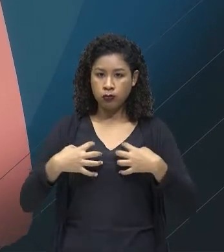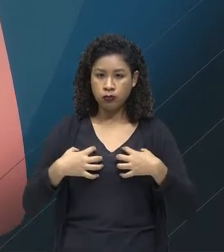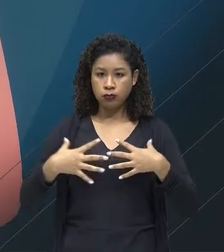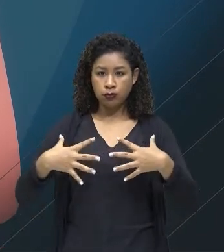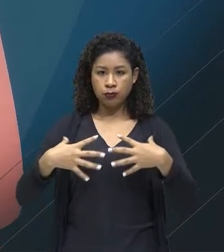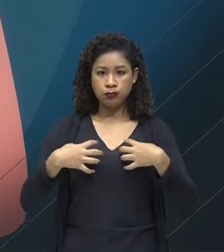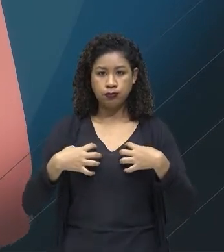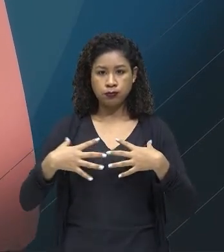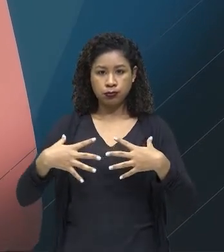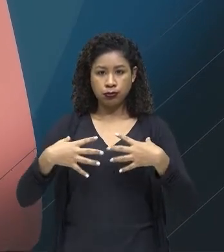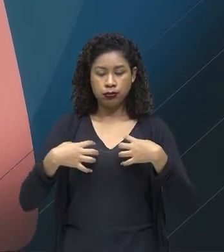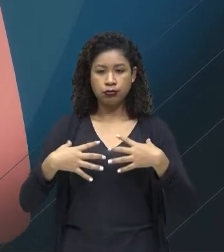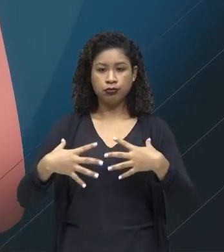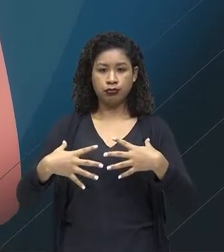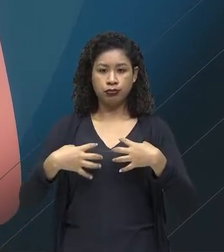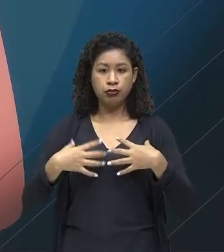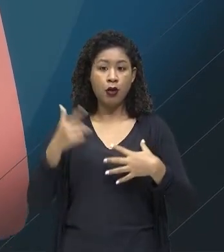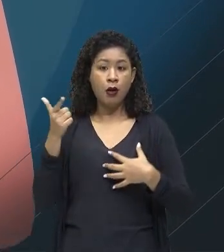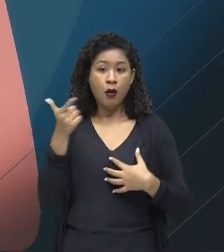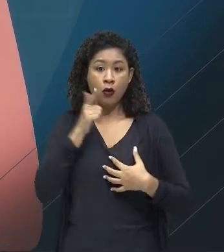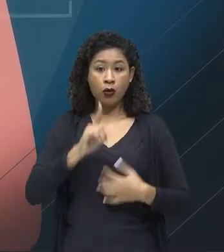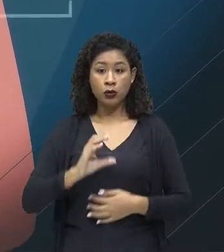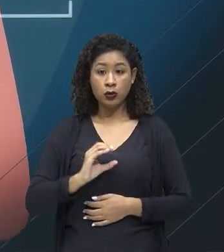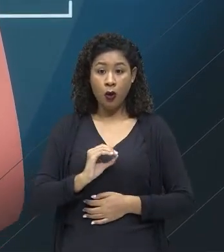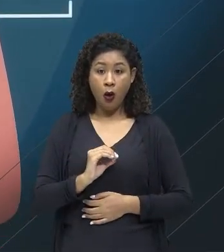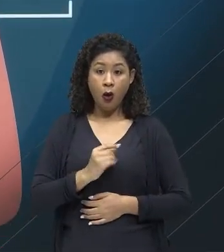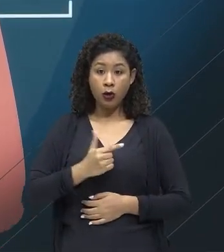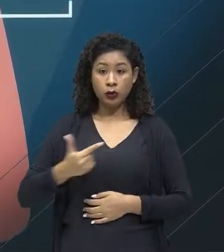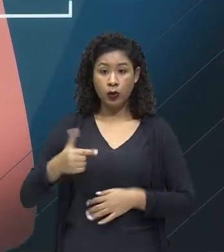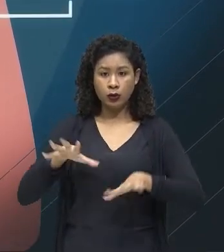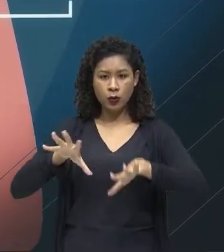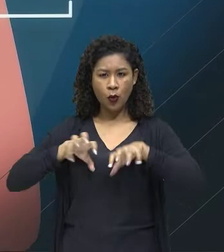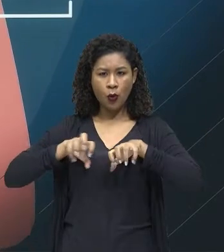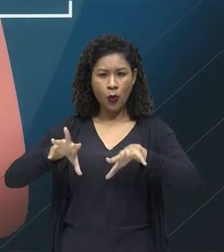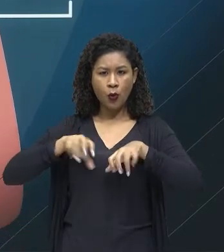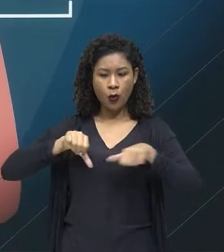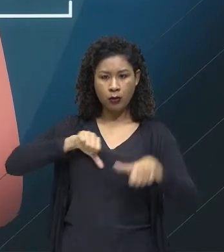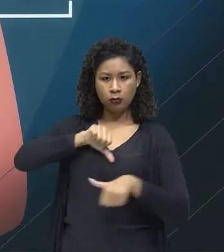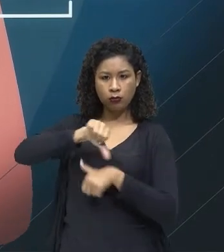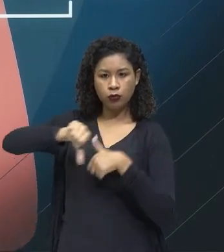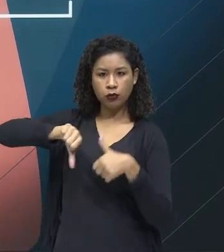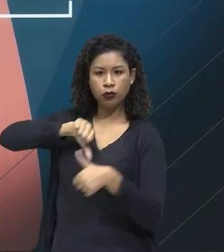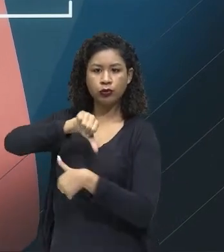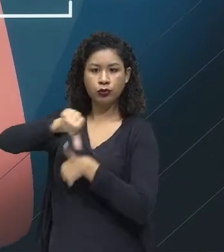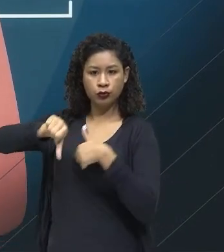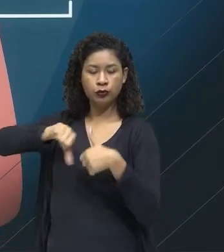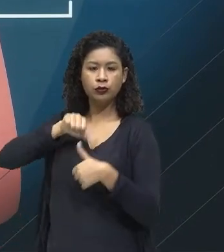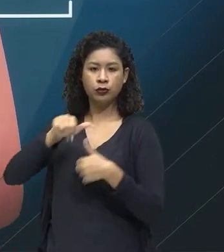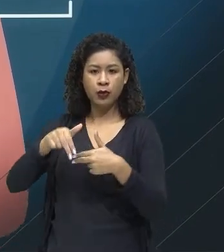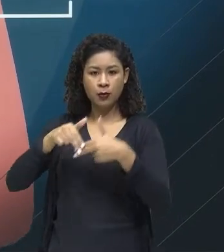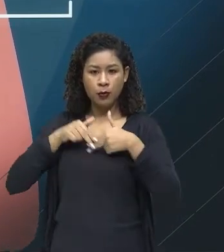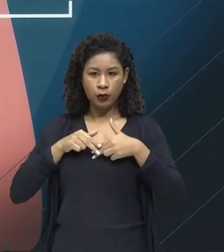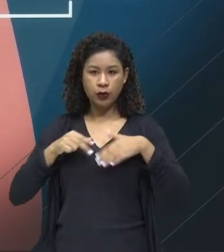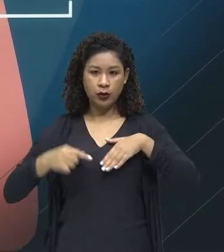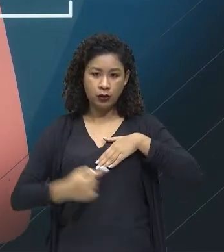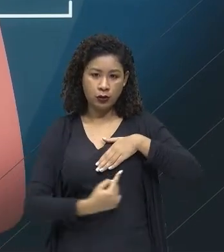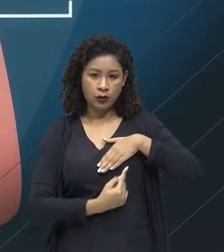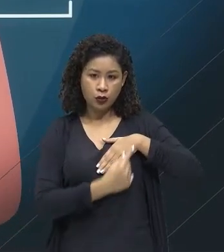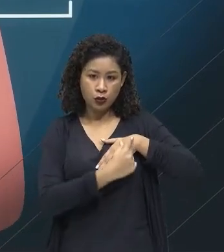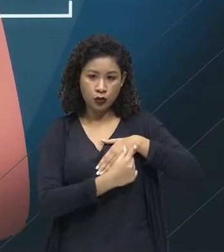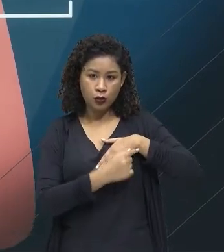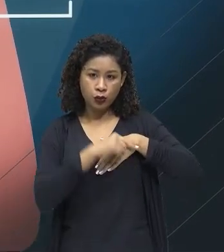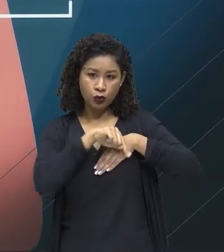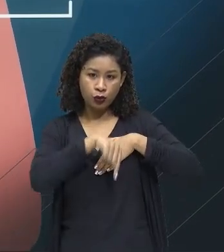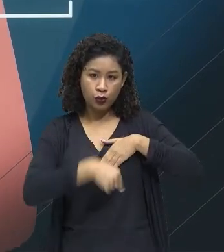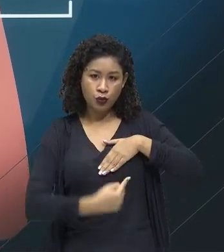oxigenar. Os pulmões oxigenam o sangue por meio de uma troca de gases e flui novamente para dentro do